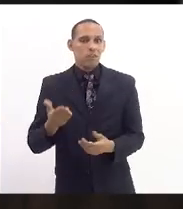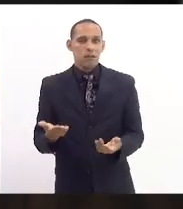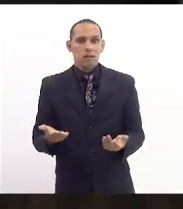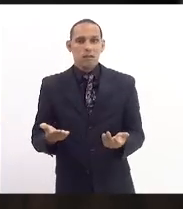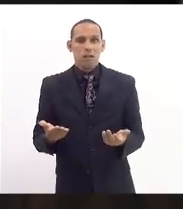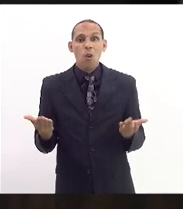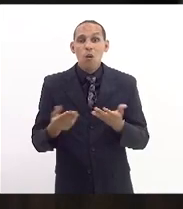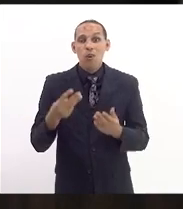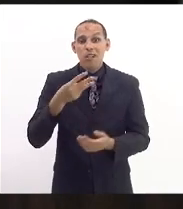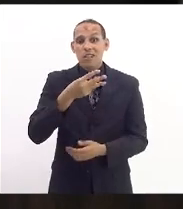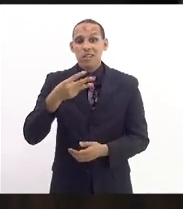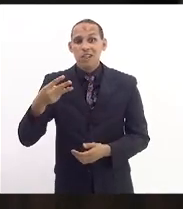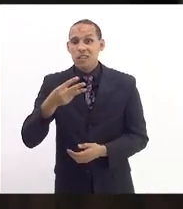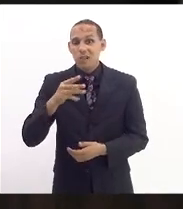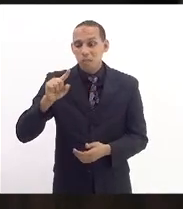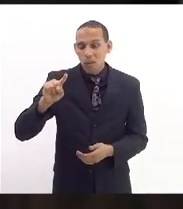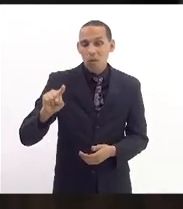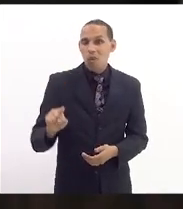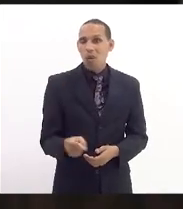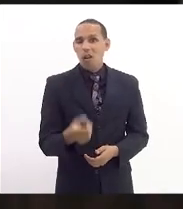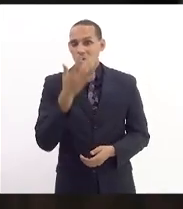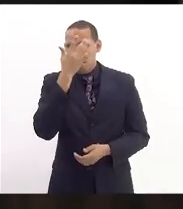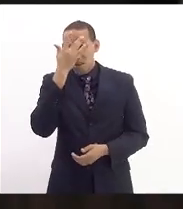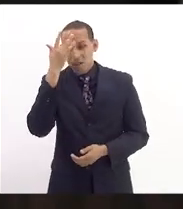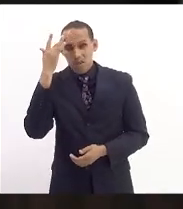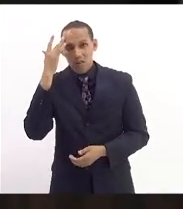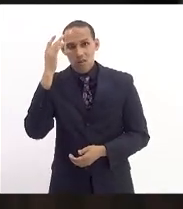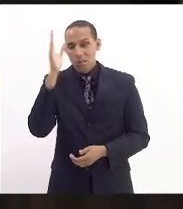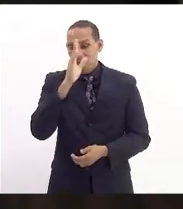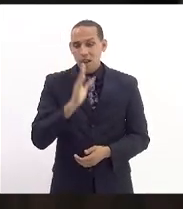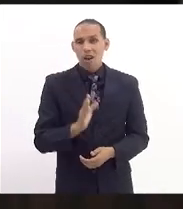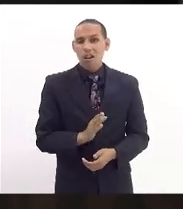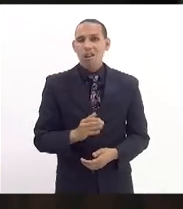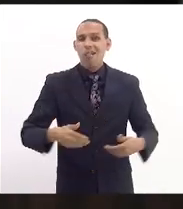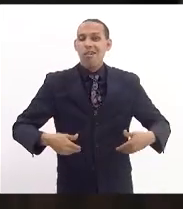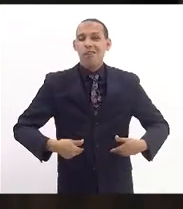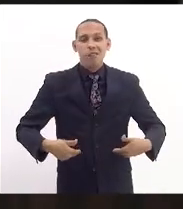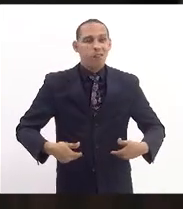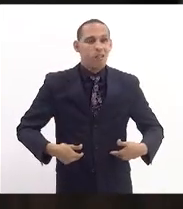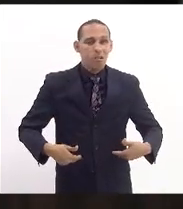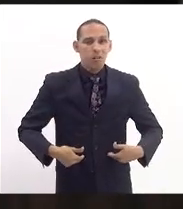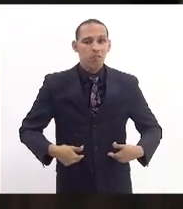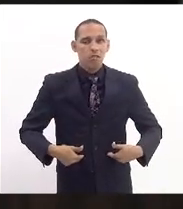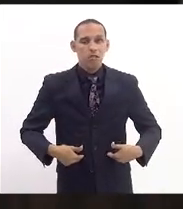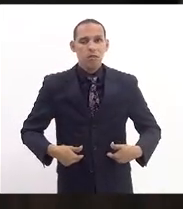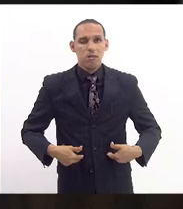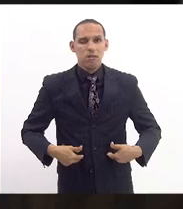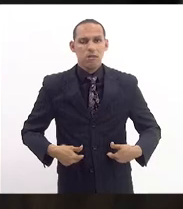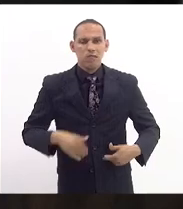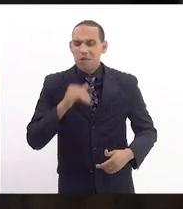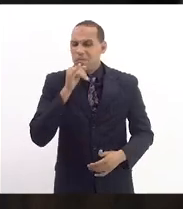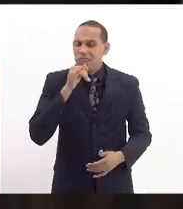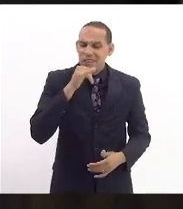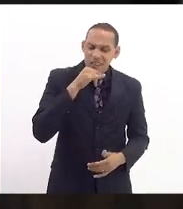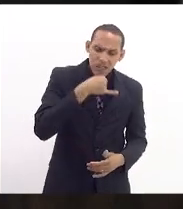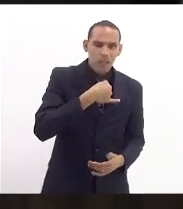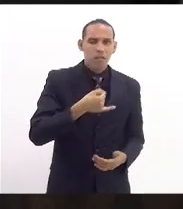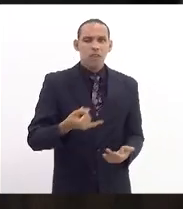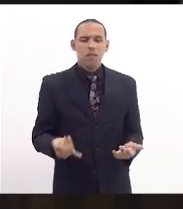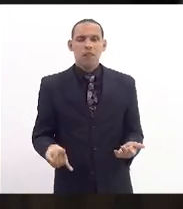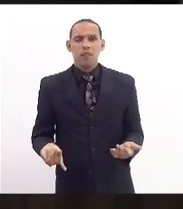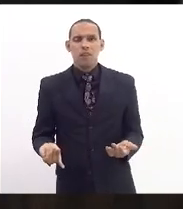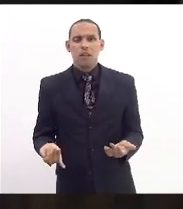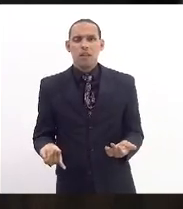hoje temos 33 milhões de brasileiros passando fome e isso é muito triste